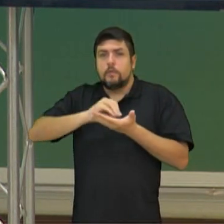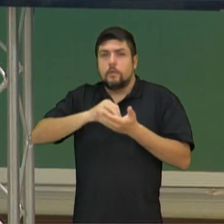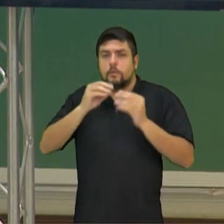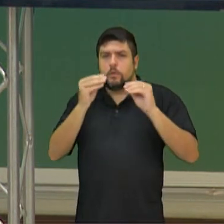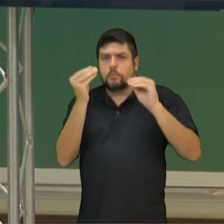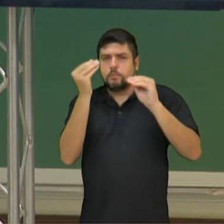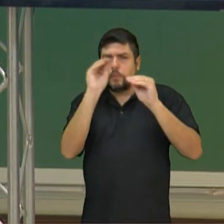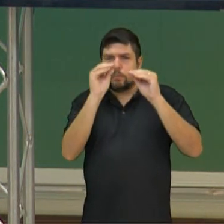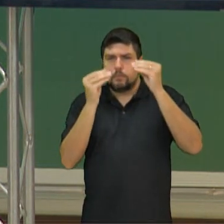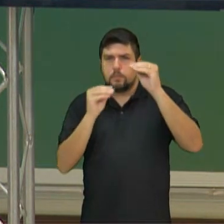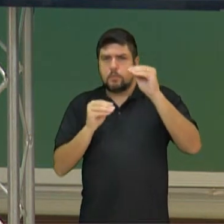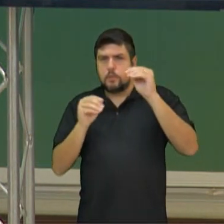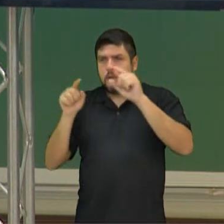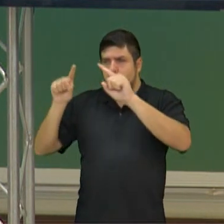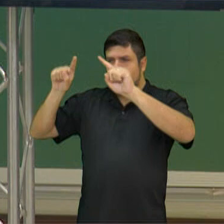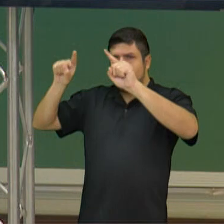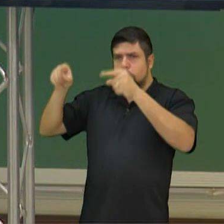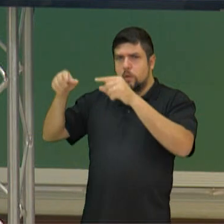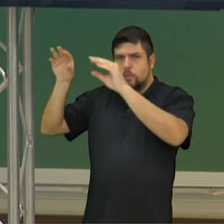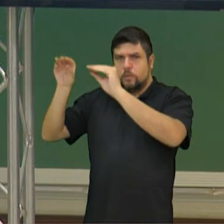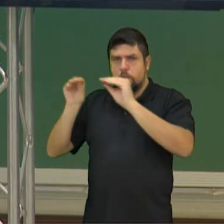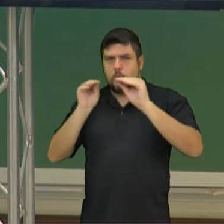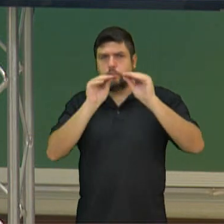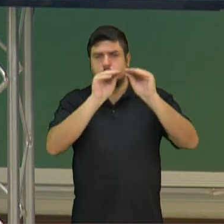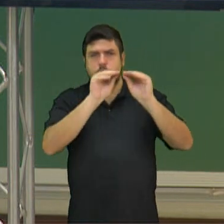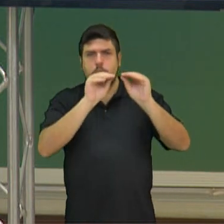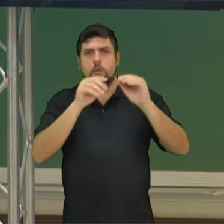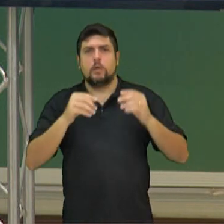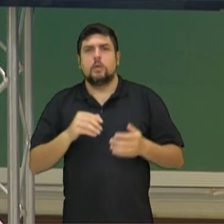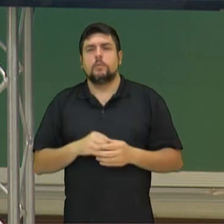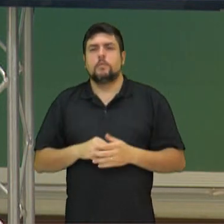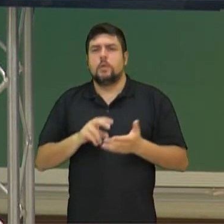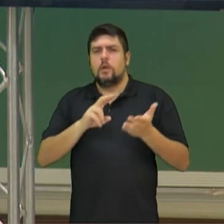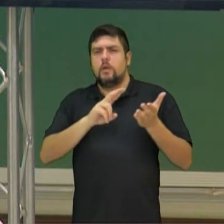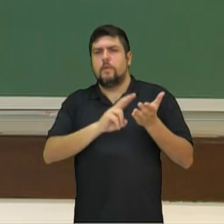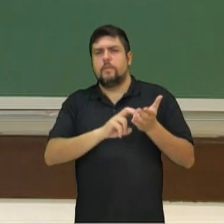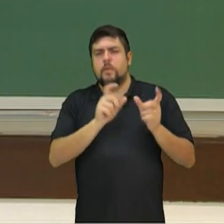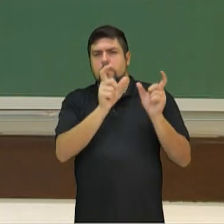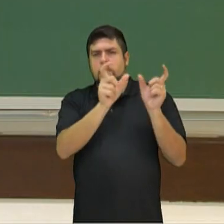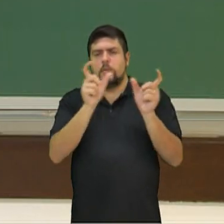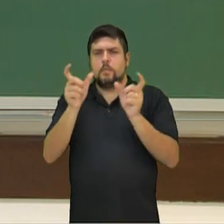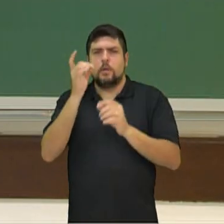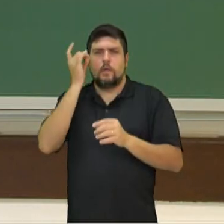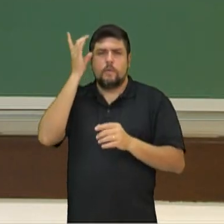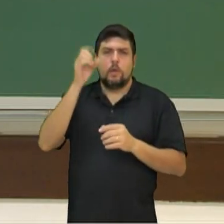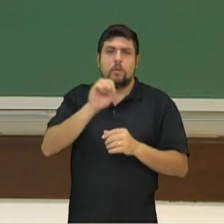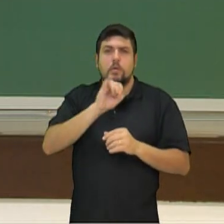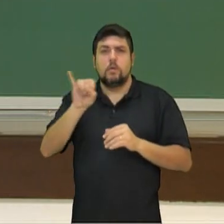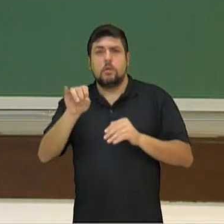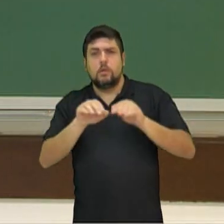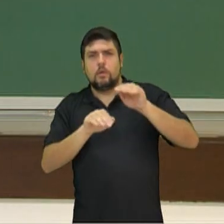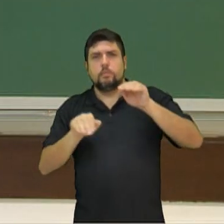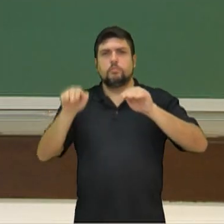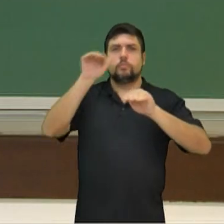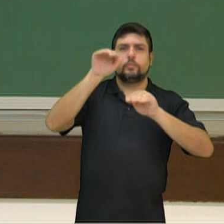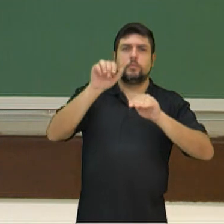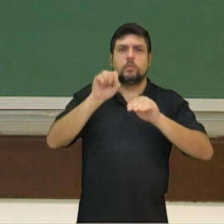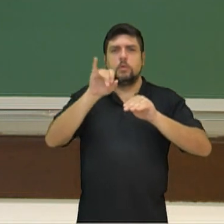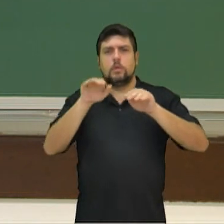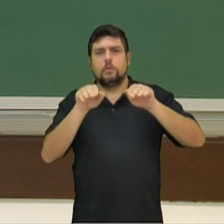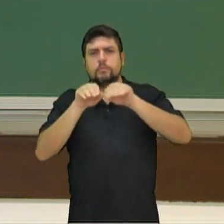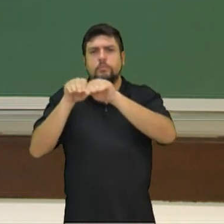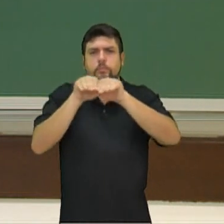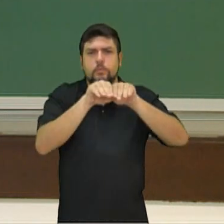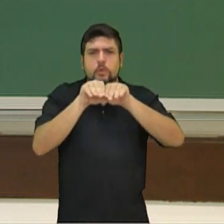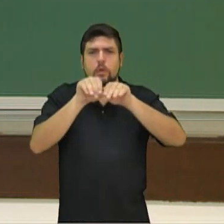entre parênteses, considerando tudo que a gente falou. O vocabulário aqui está bem tranquilo. Se é superioridade, se é igualdade, se o adjetivo é curto, se